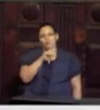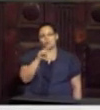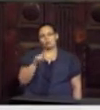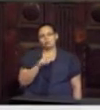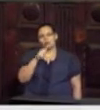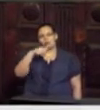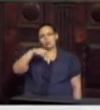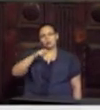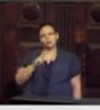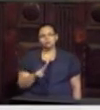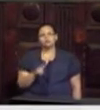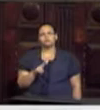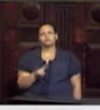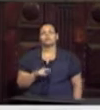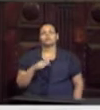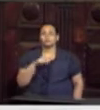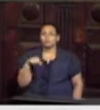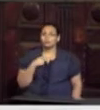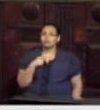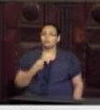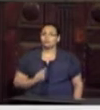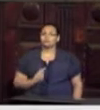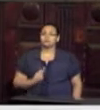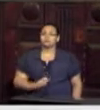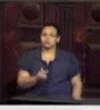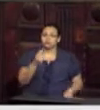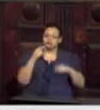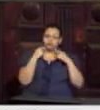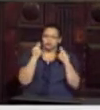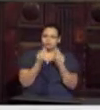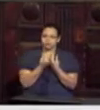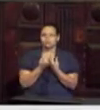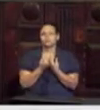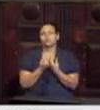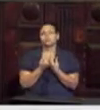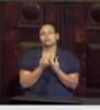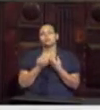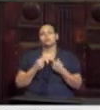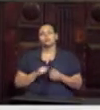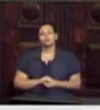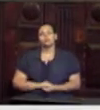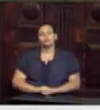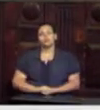para dizer que nós saímos desta audiência com